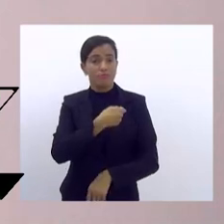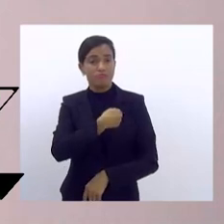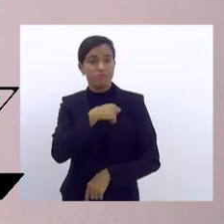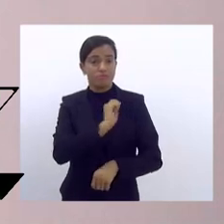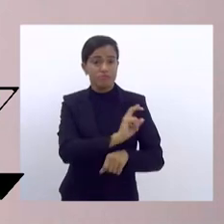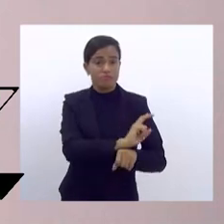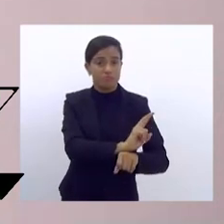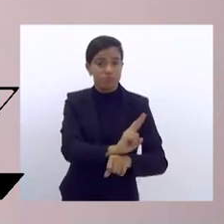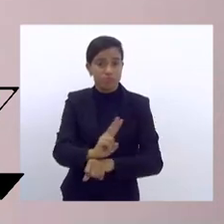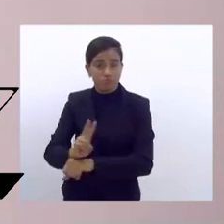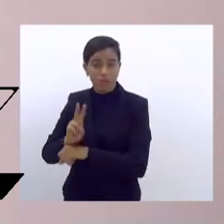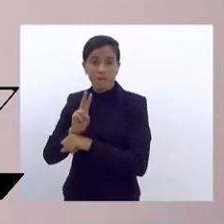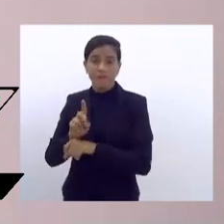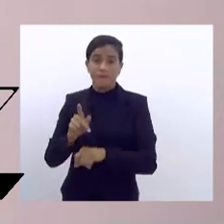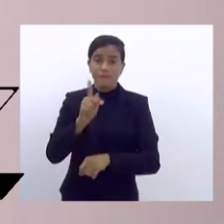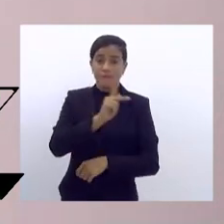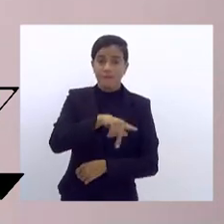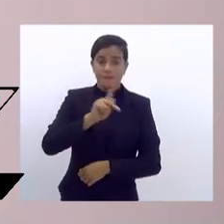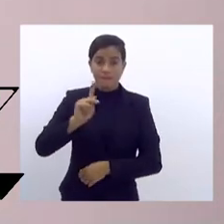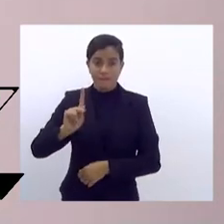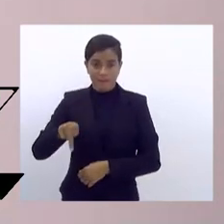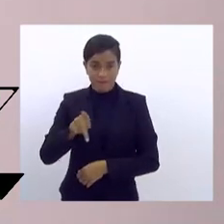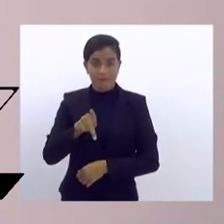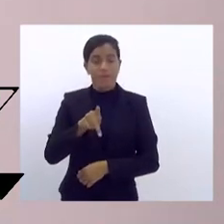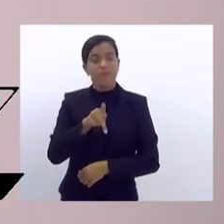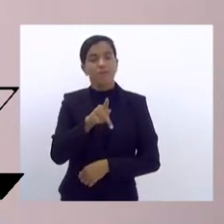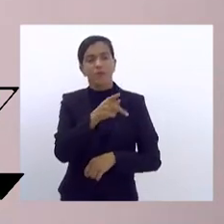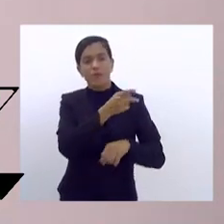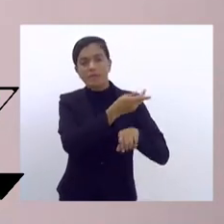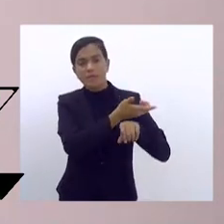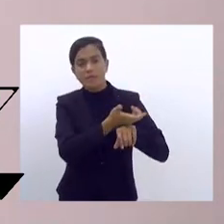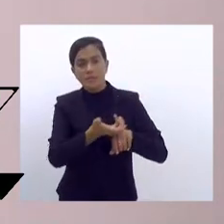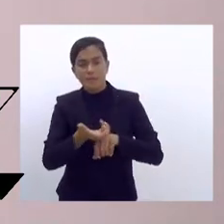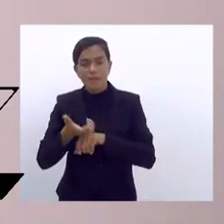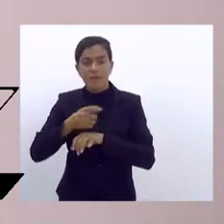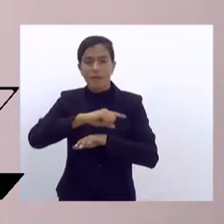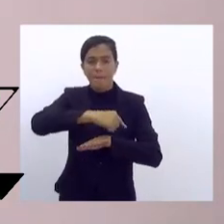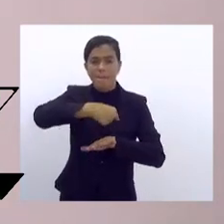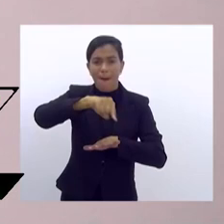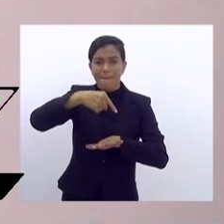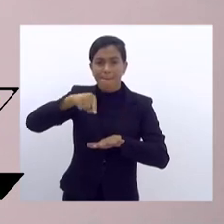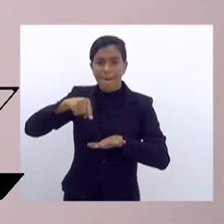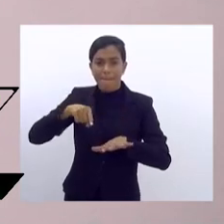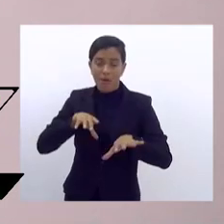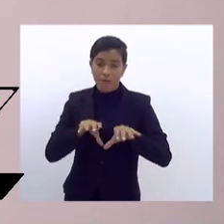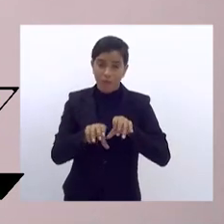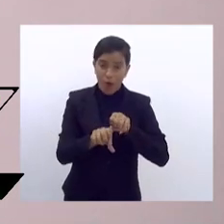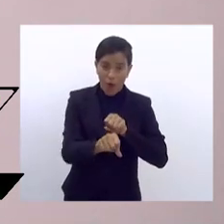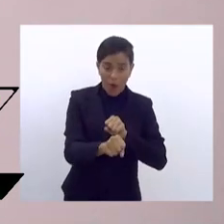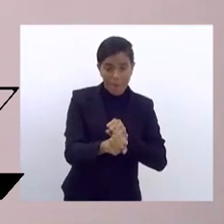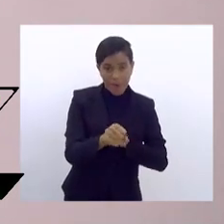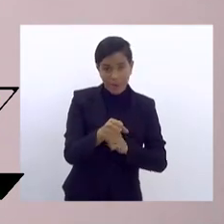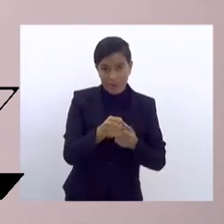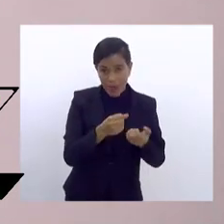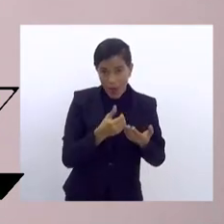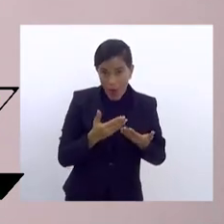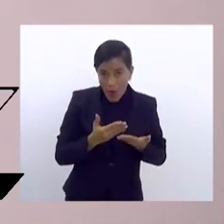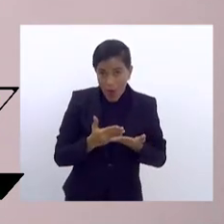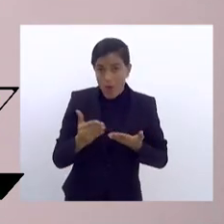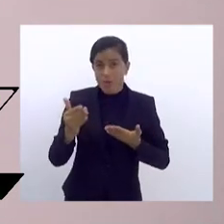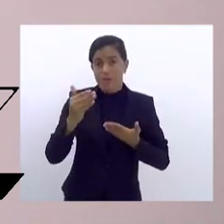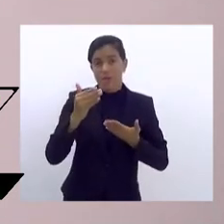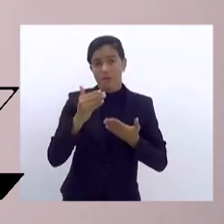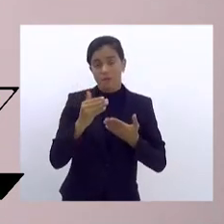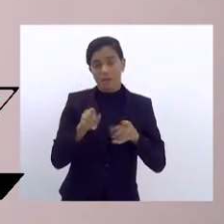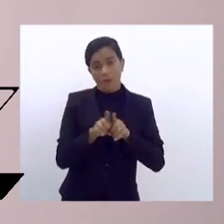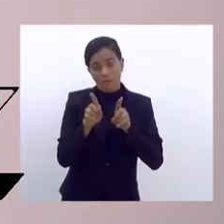os professores de todas as áreas com formação inicial adequada para isto com formação